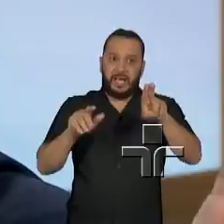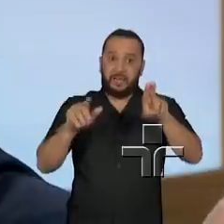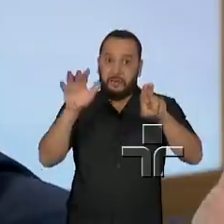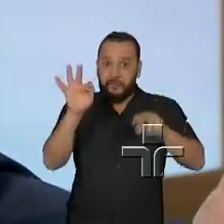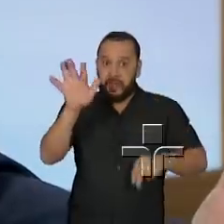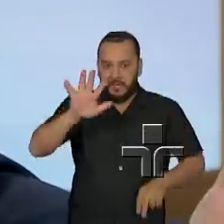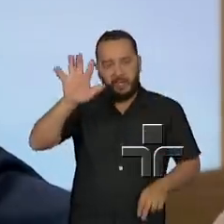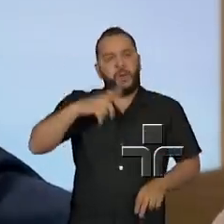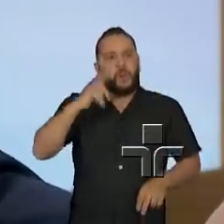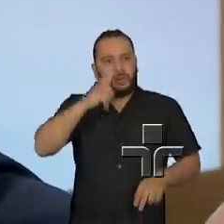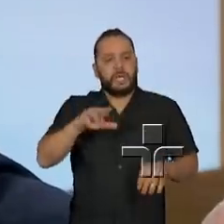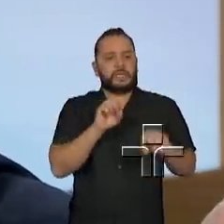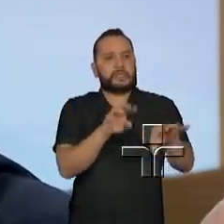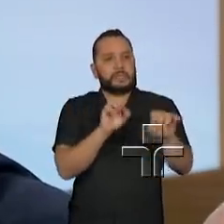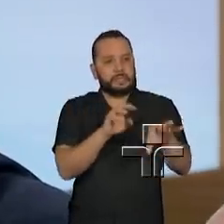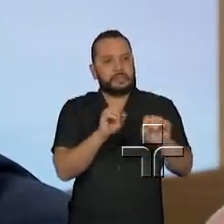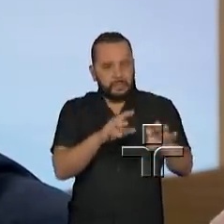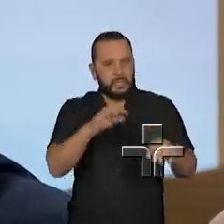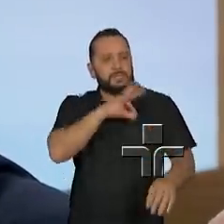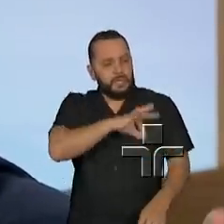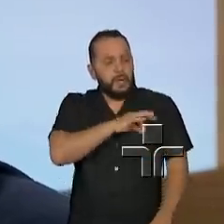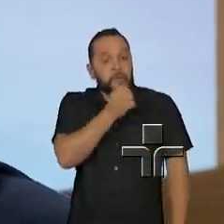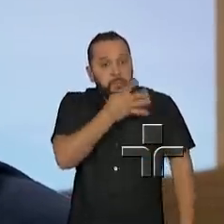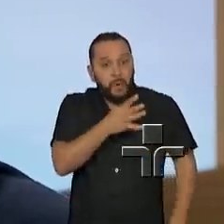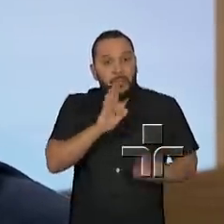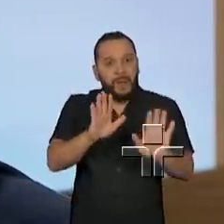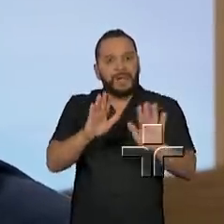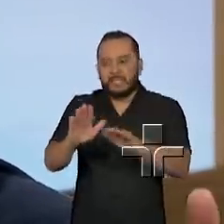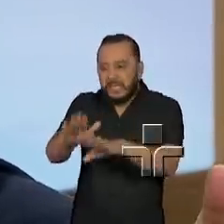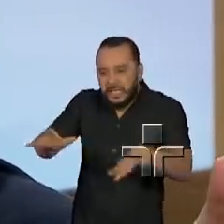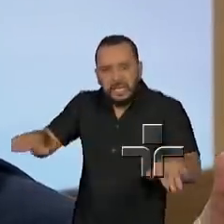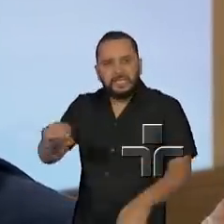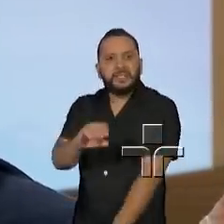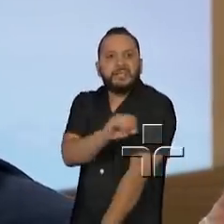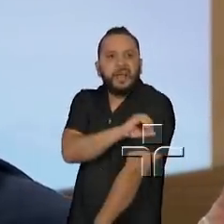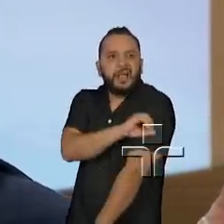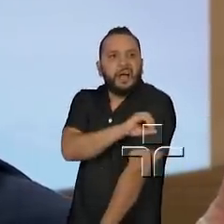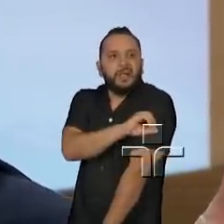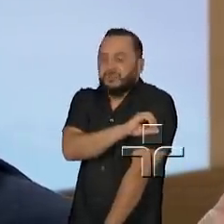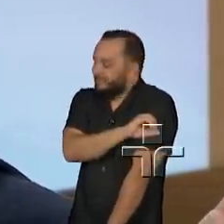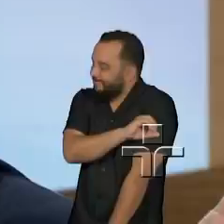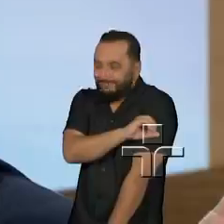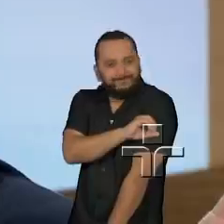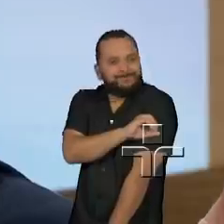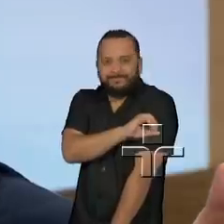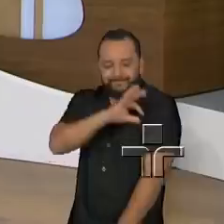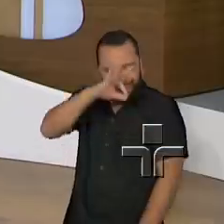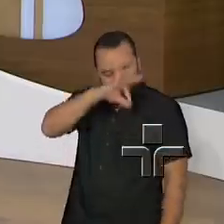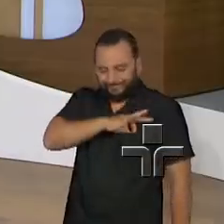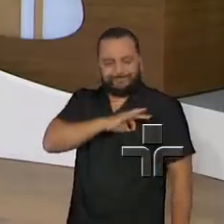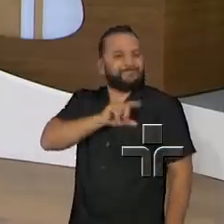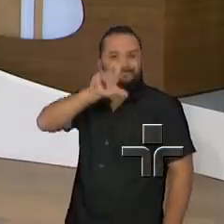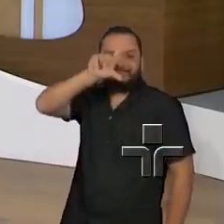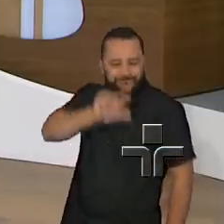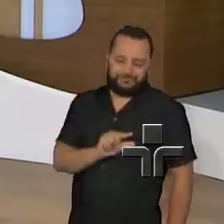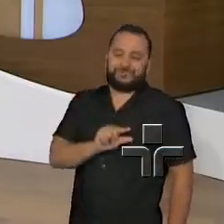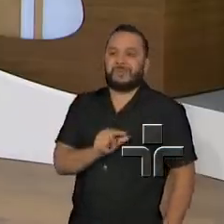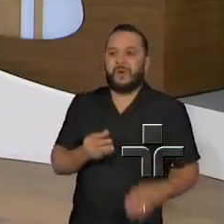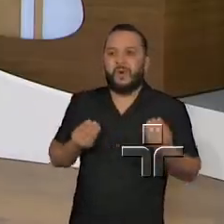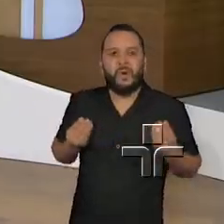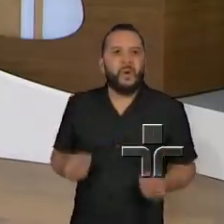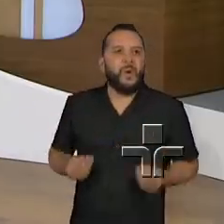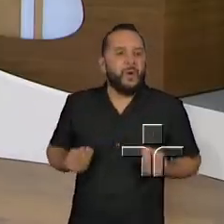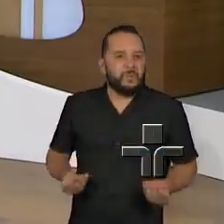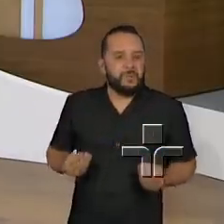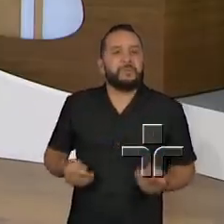que dá aula para as crianças, os professores do magistério, tenham um salário de fome. Isso é chocante. Então, na minha opinião, nós deveríamos unificar a